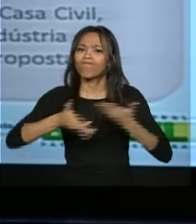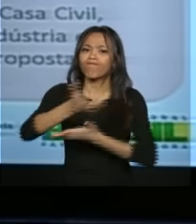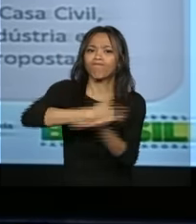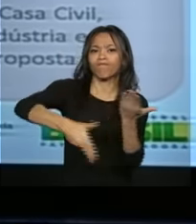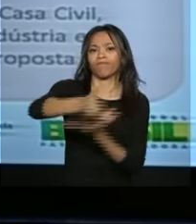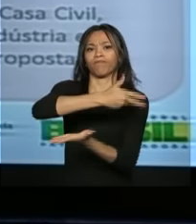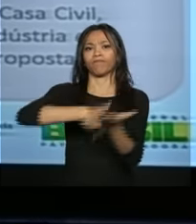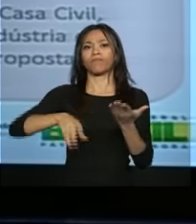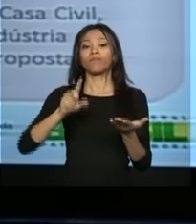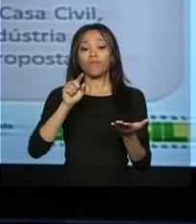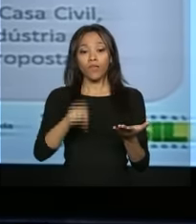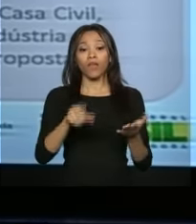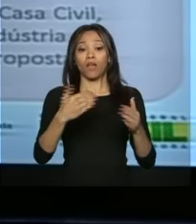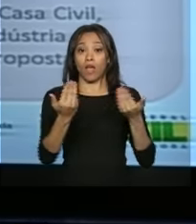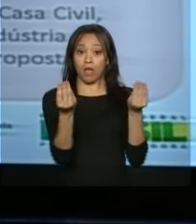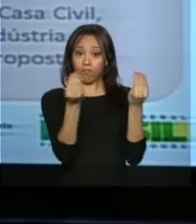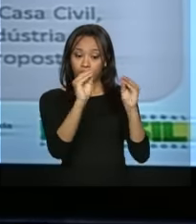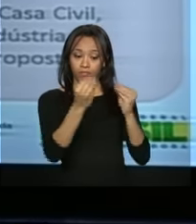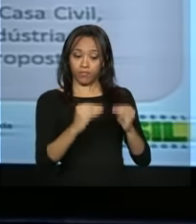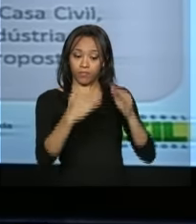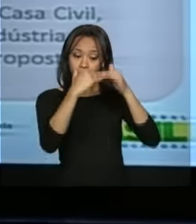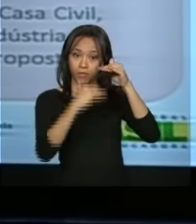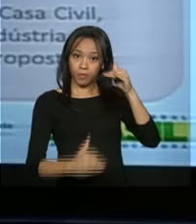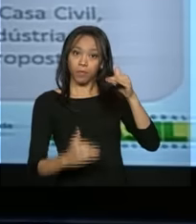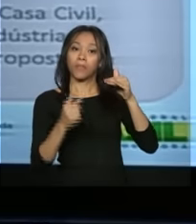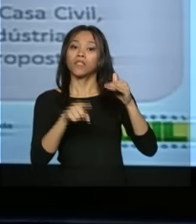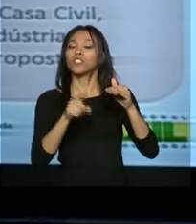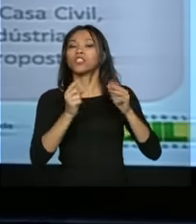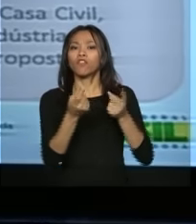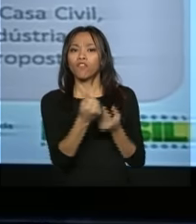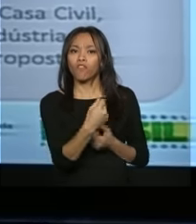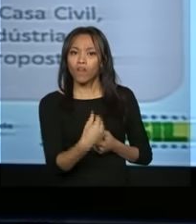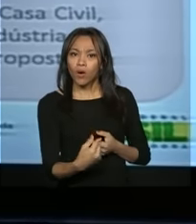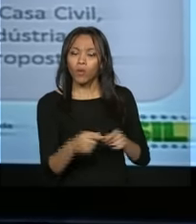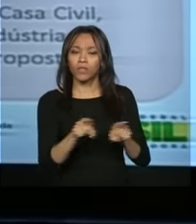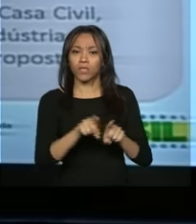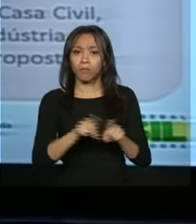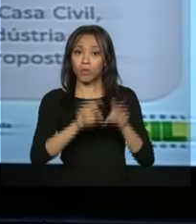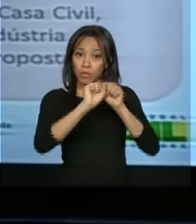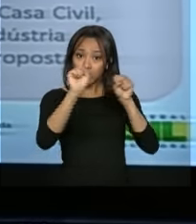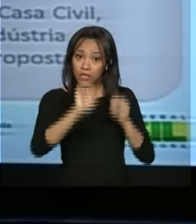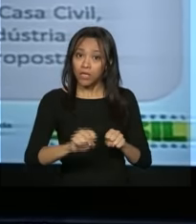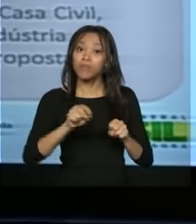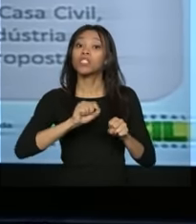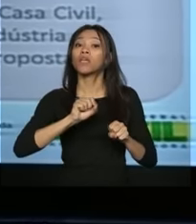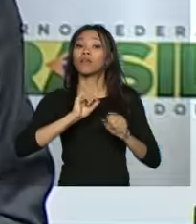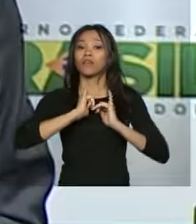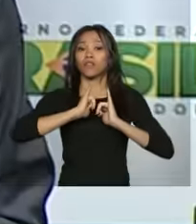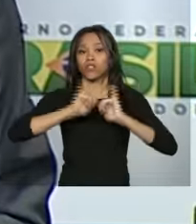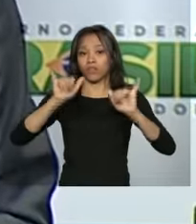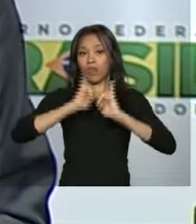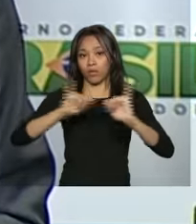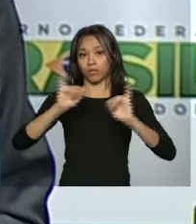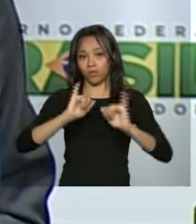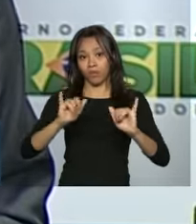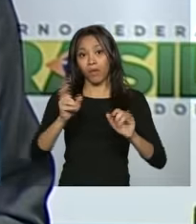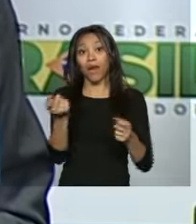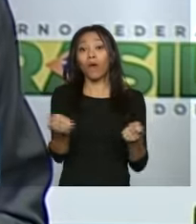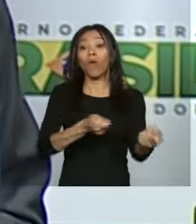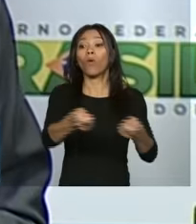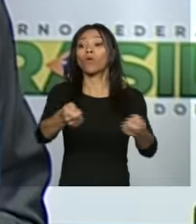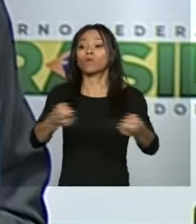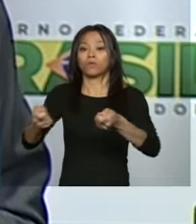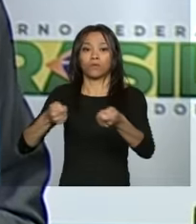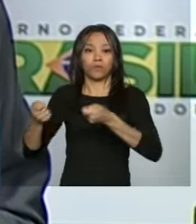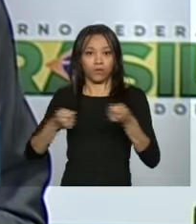simplesmente um banco de preços nós vamos criar um sistema de informação para monitoramento do mercado né este mesmo